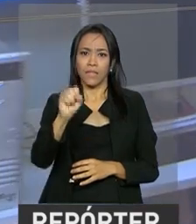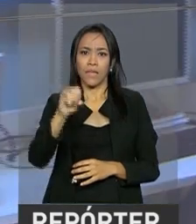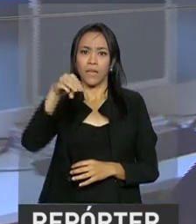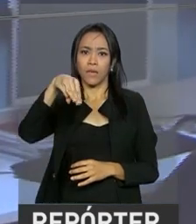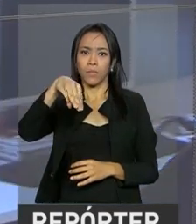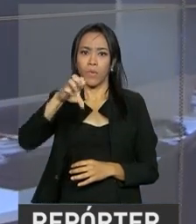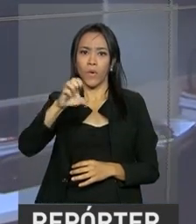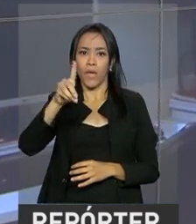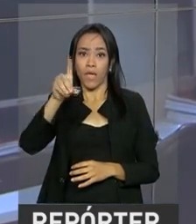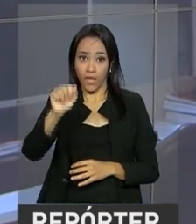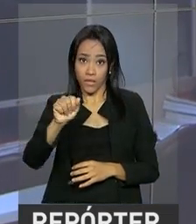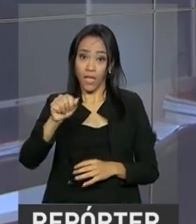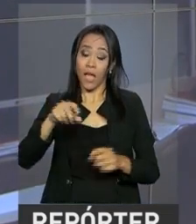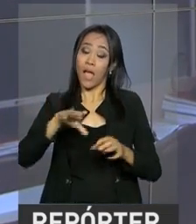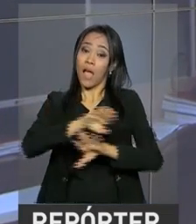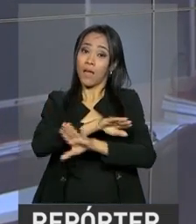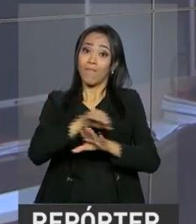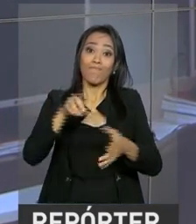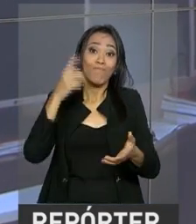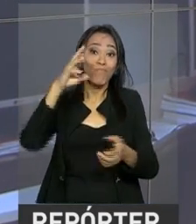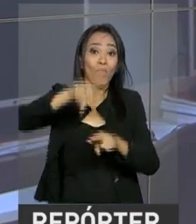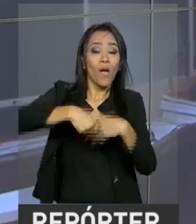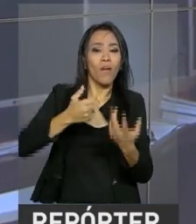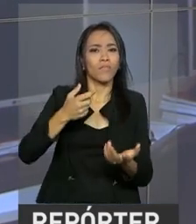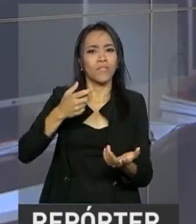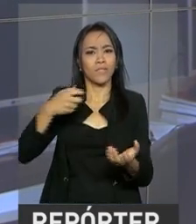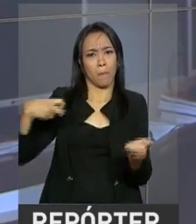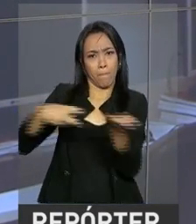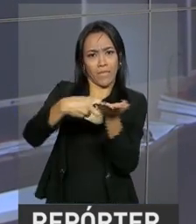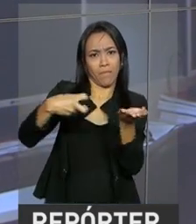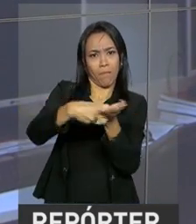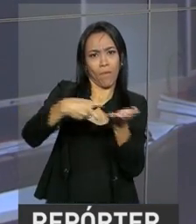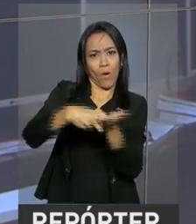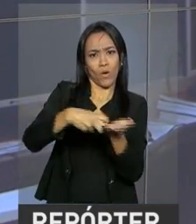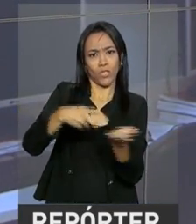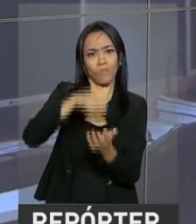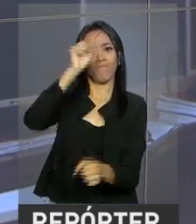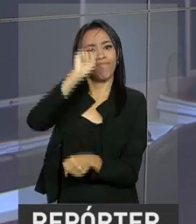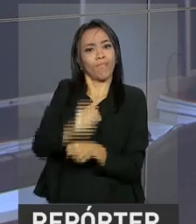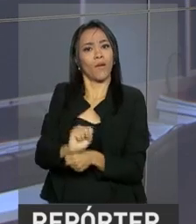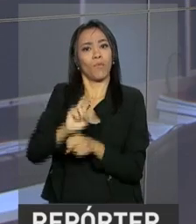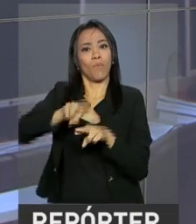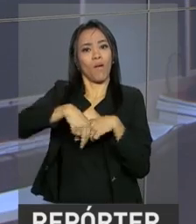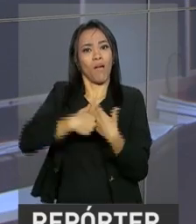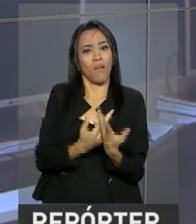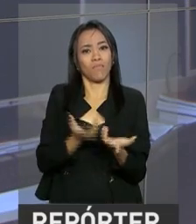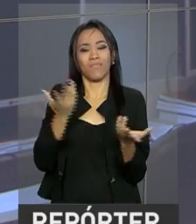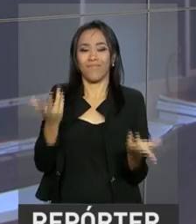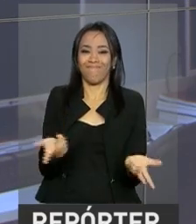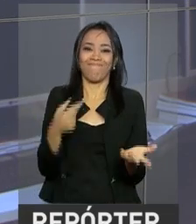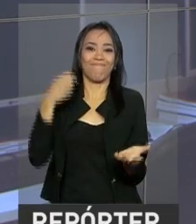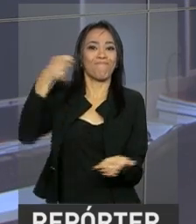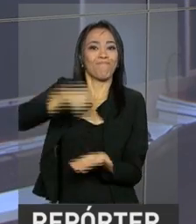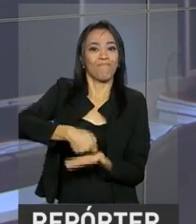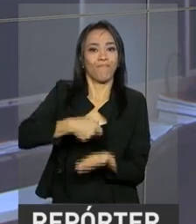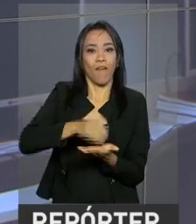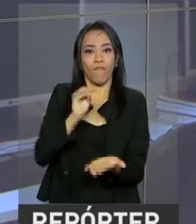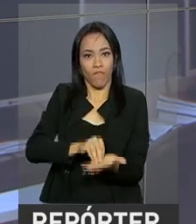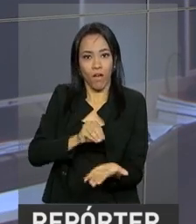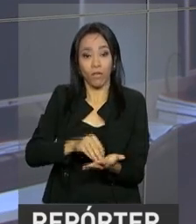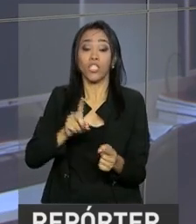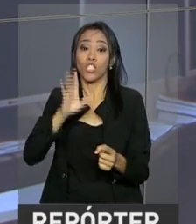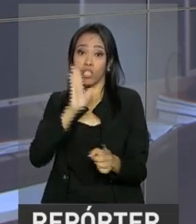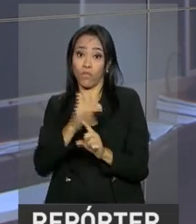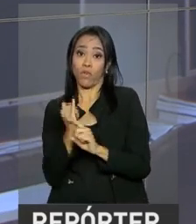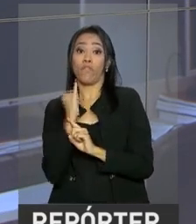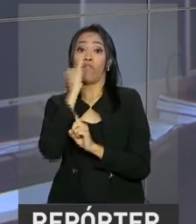pagamento os postos da Polícia Federal responsáveis pela emissão do documento já foram informados em nota o Ministério da